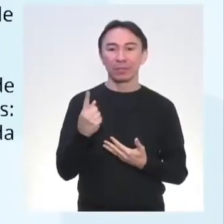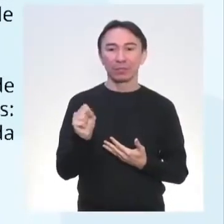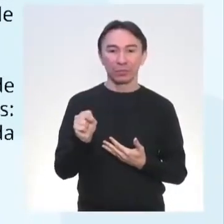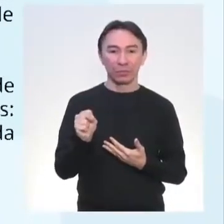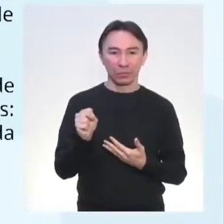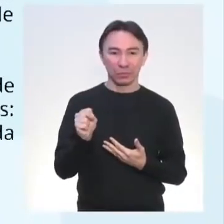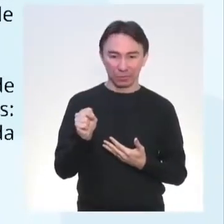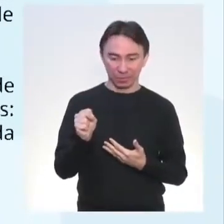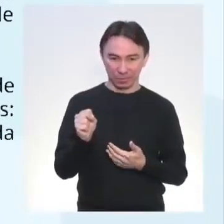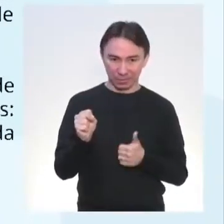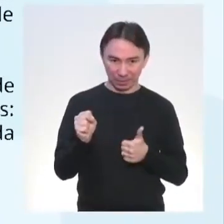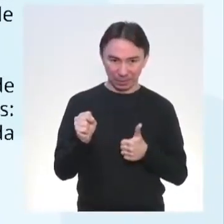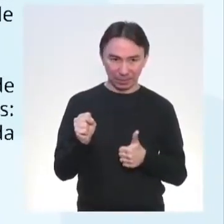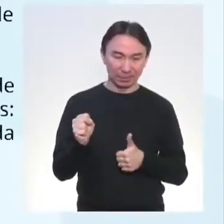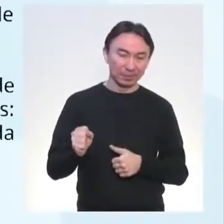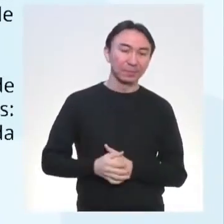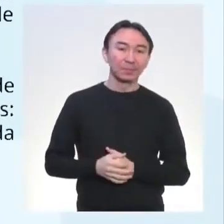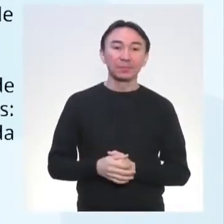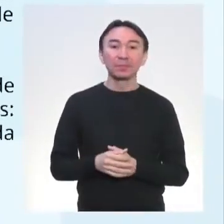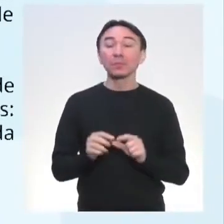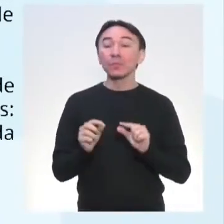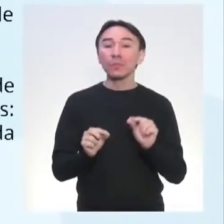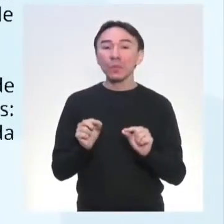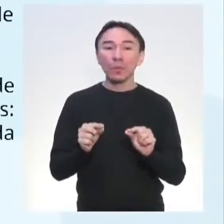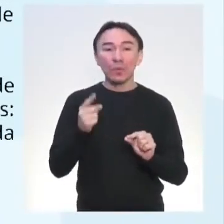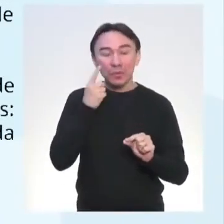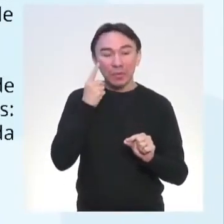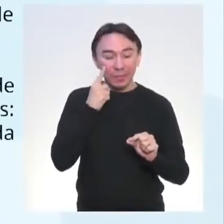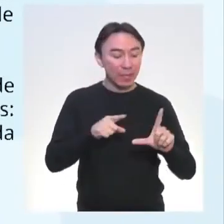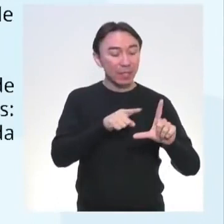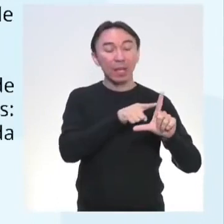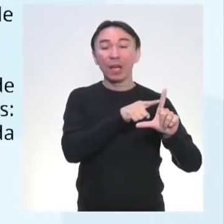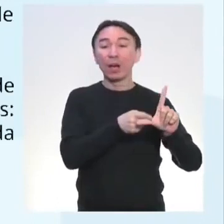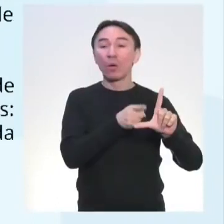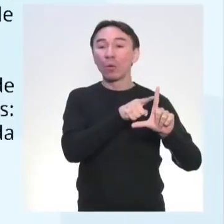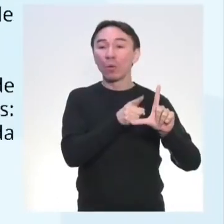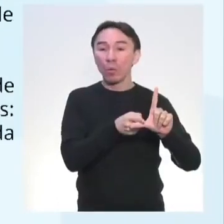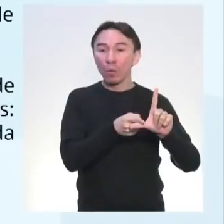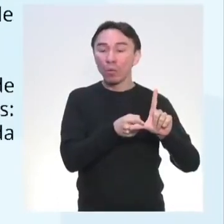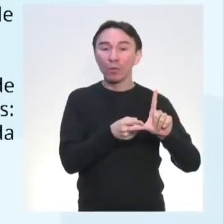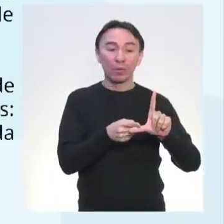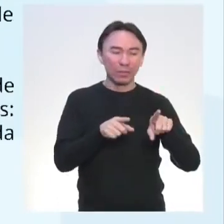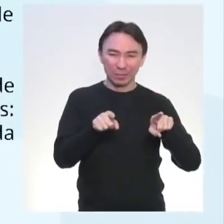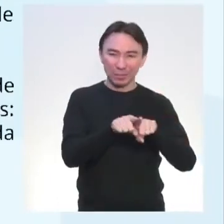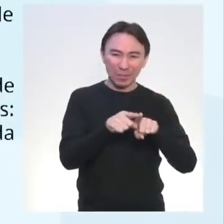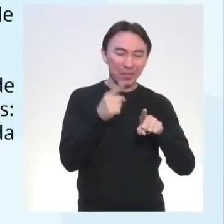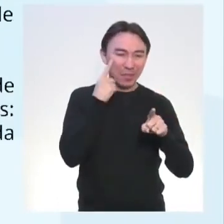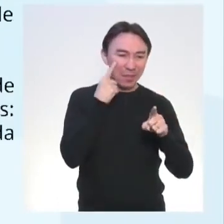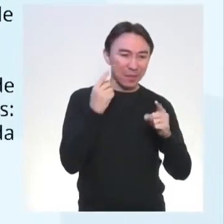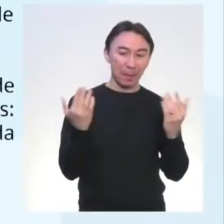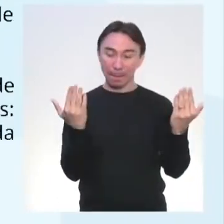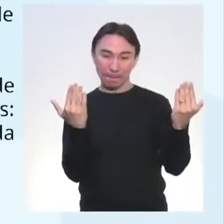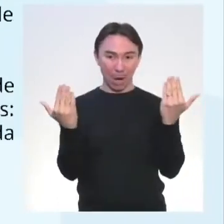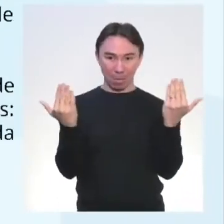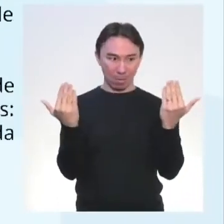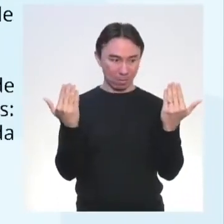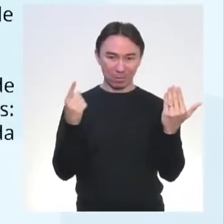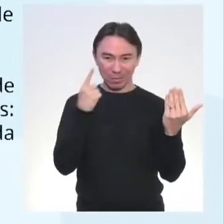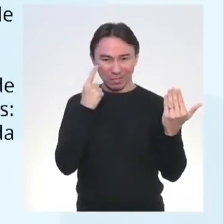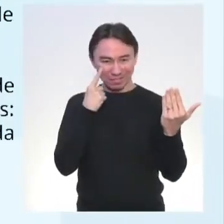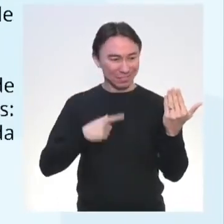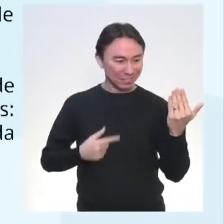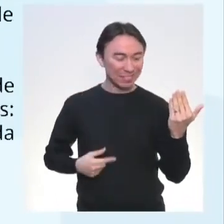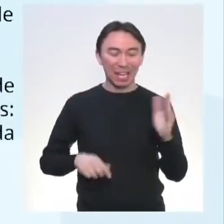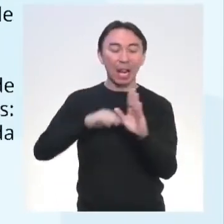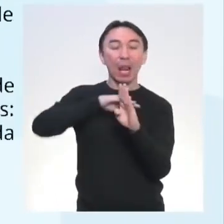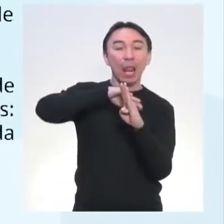do 5º ano. Reconhecer a congruência dos ângulos e a proporcionalidade entre os lados correspondentes de